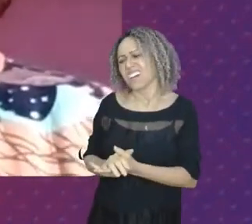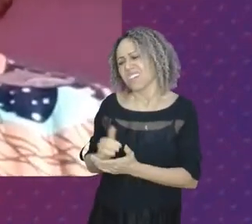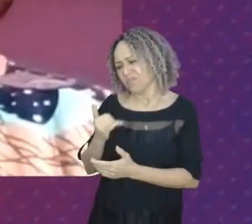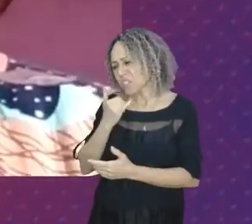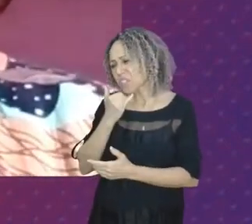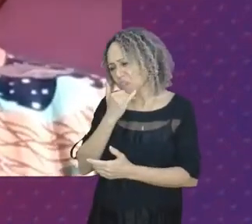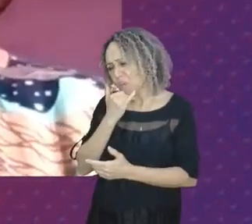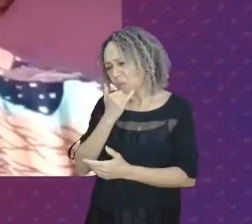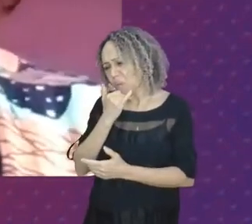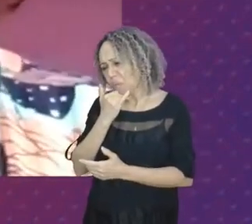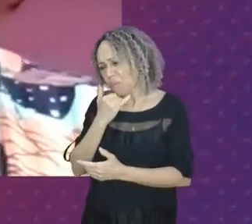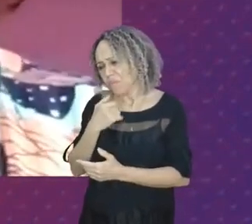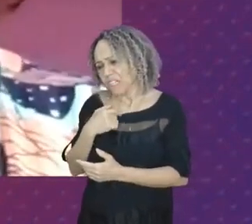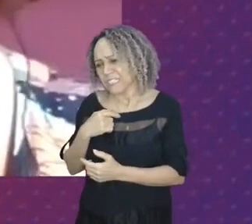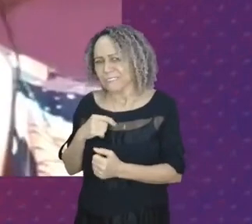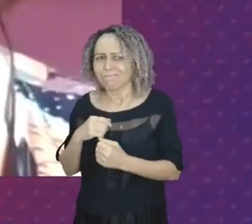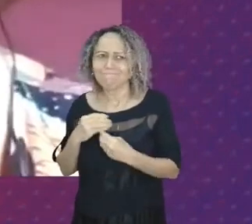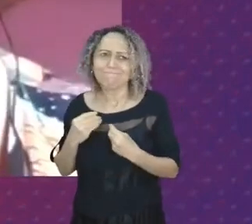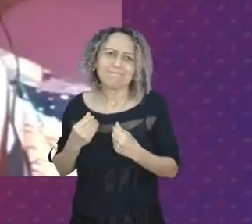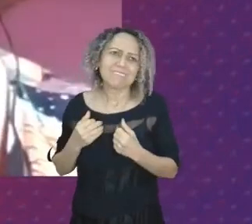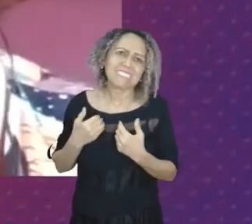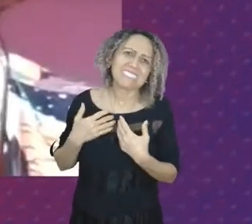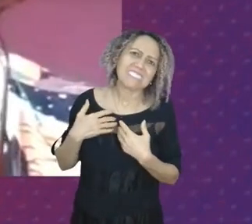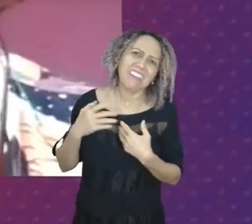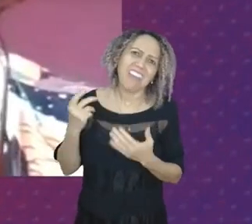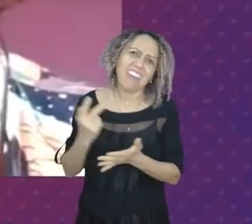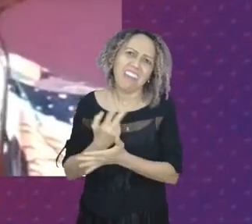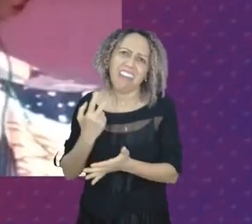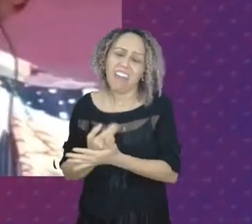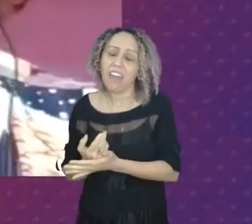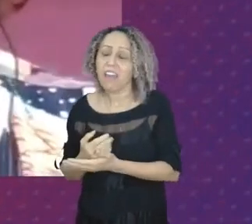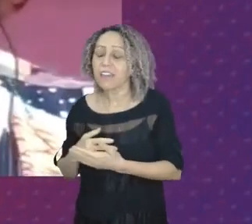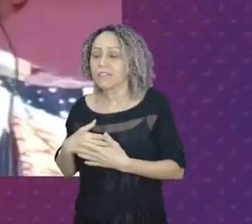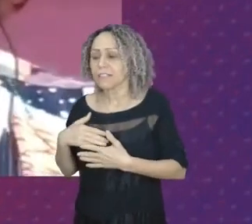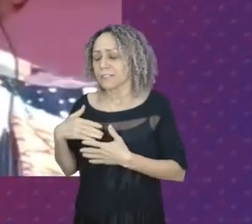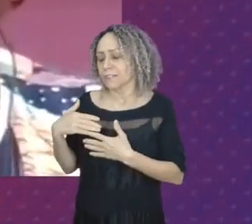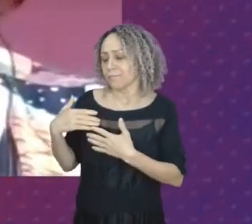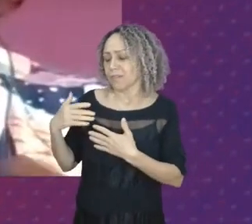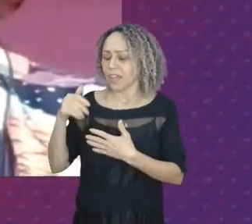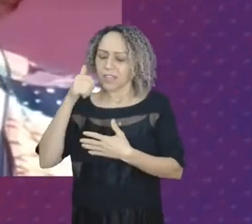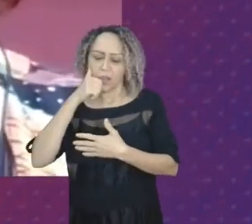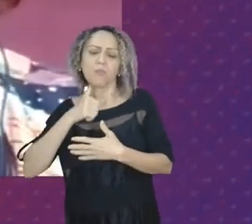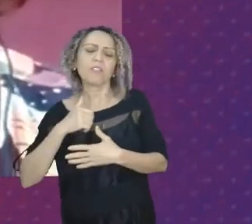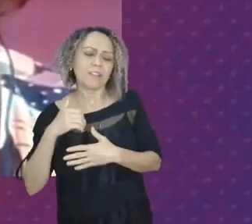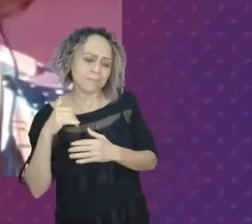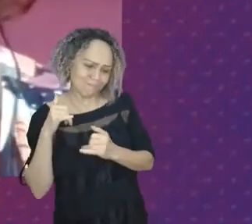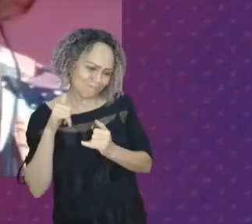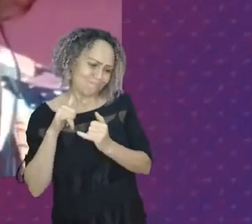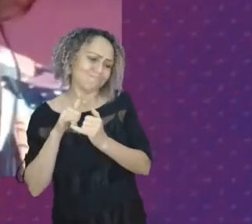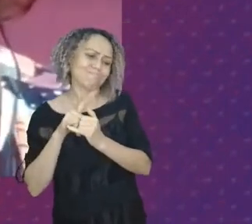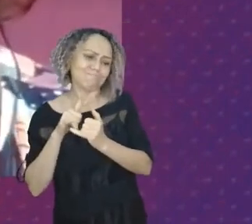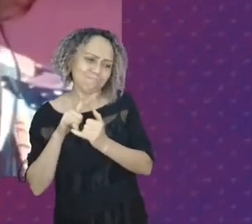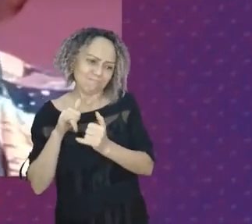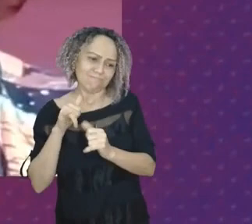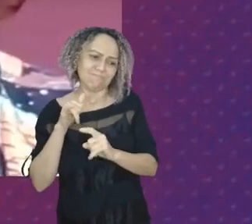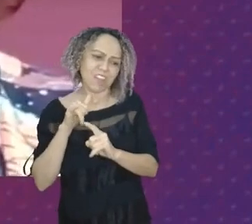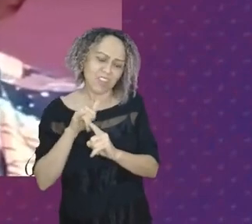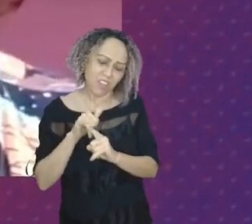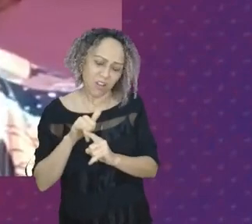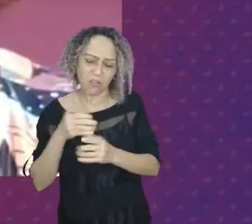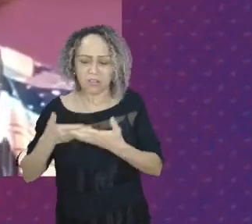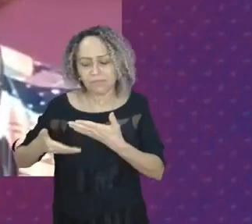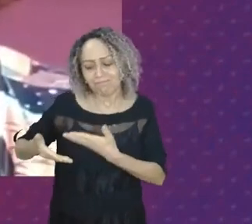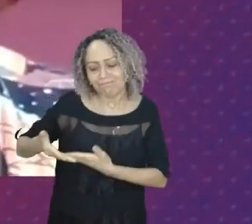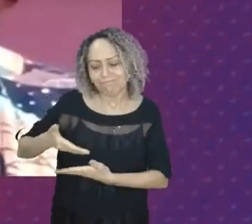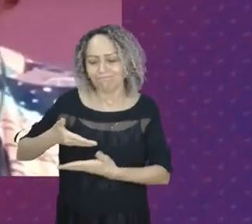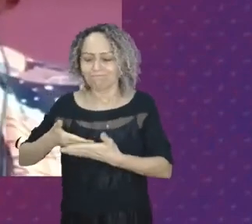de mel, até o momento de um novo tensionamento, onde começa os xingamentos, a irritabilidade, e a